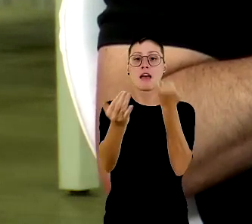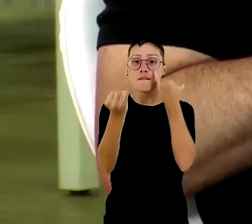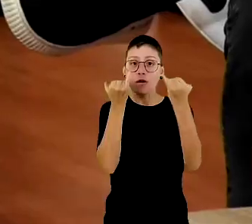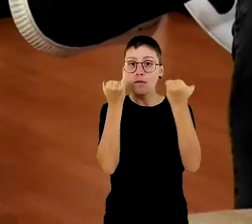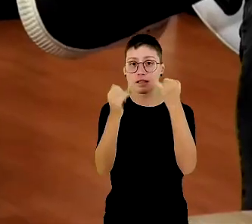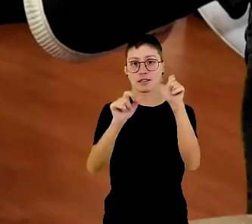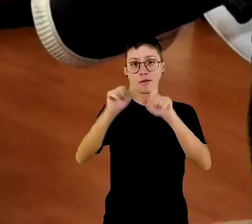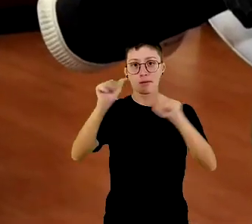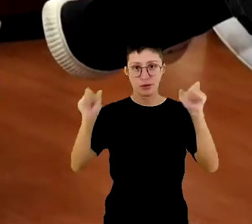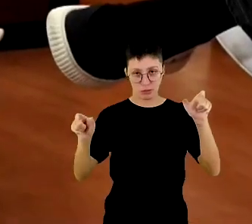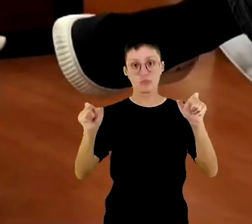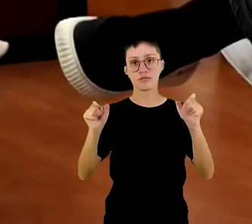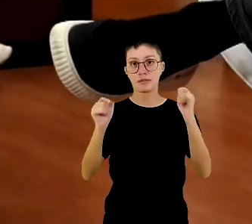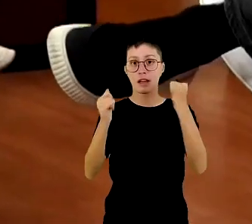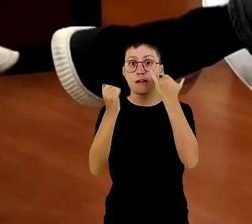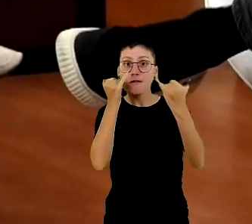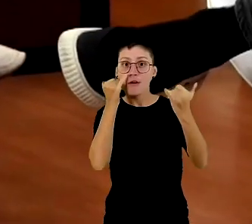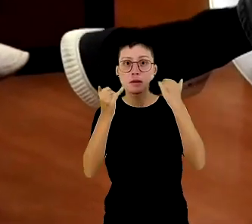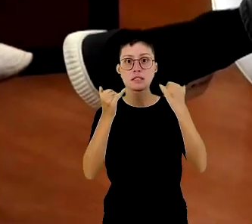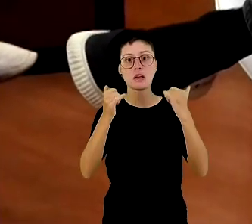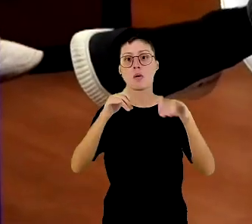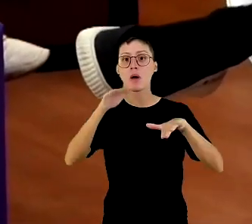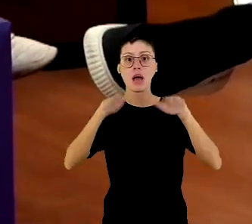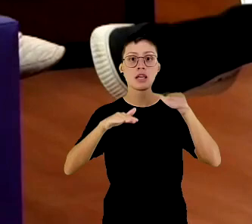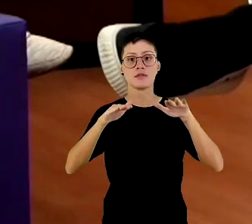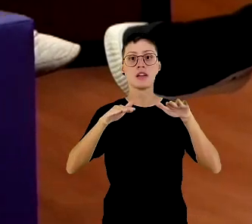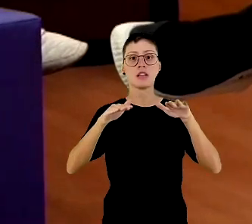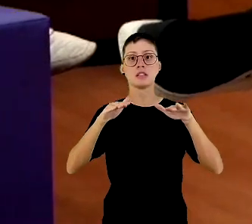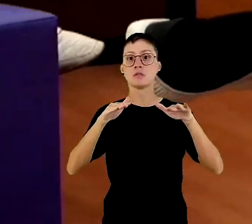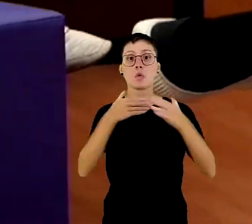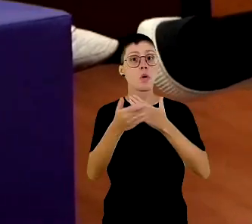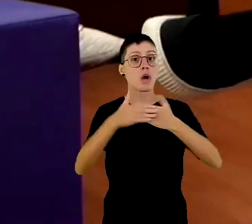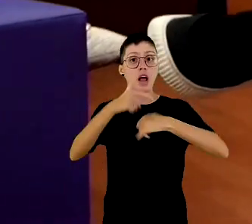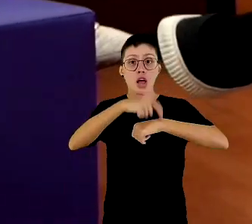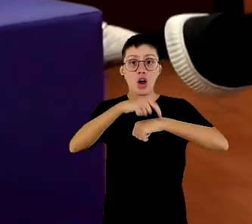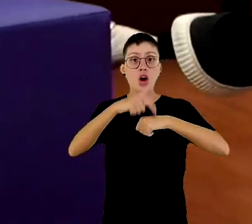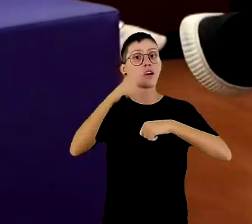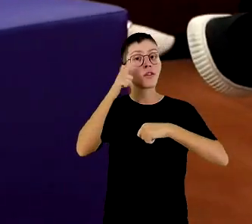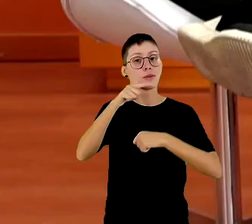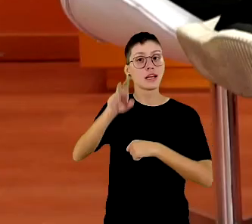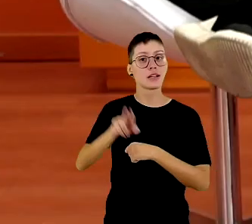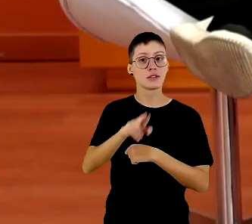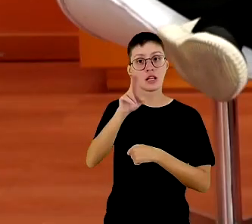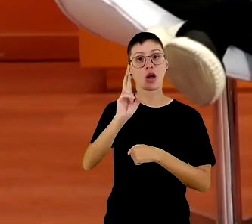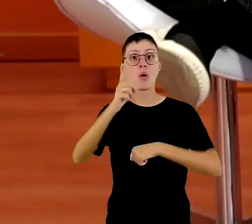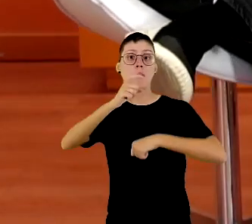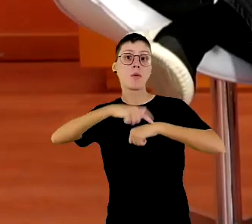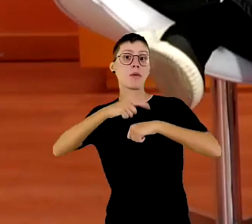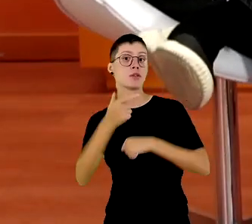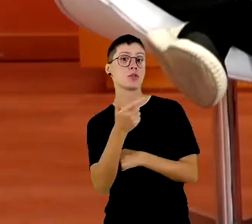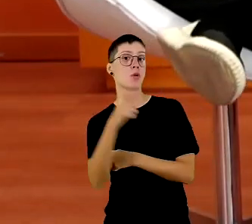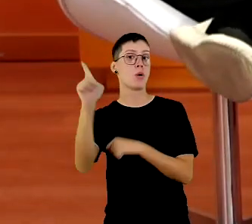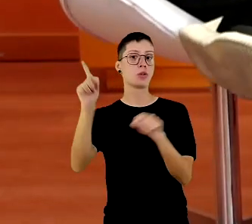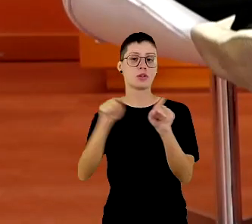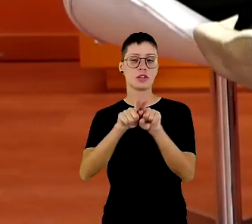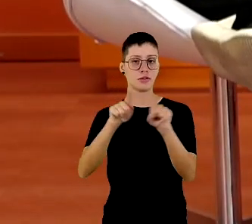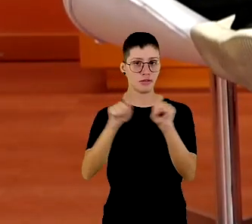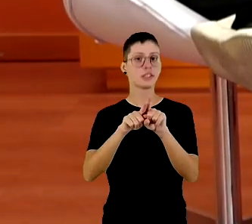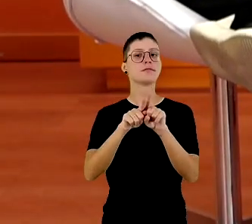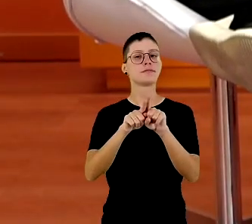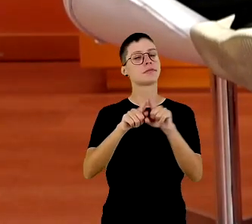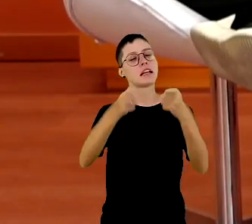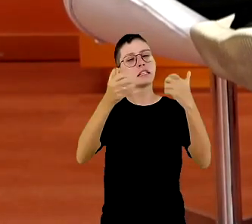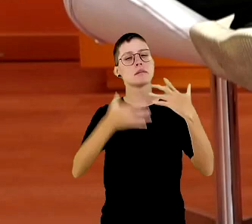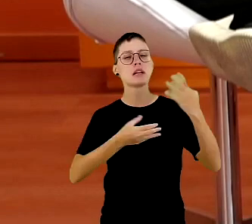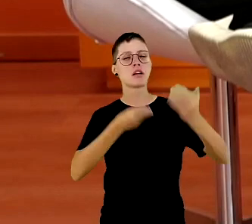informação que, muitas vezes, o cliente pode ter a qualquer momento, ou no momento dele, né? A gente brinca que, muitas vezes, a gente vê